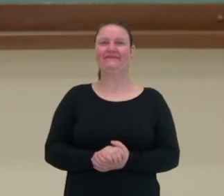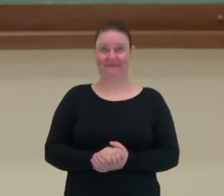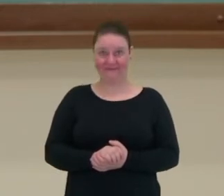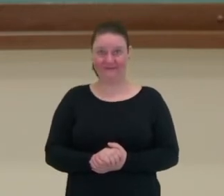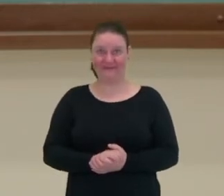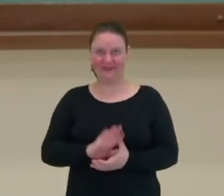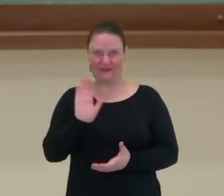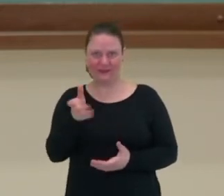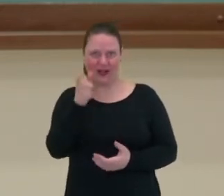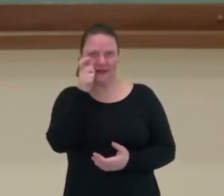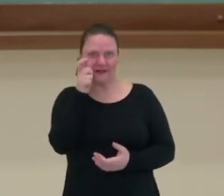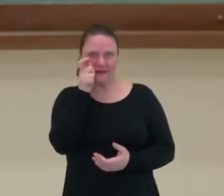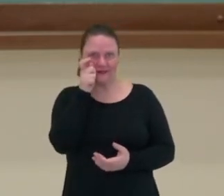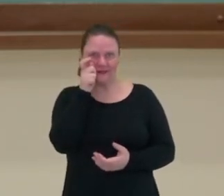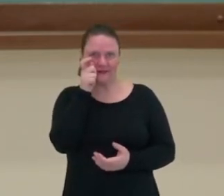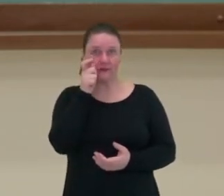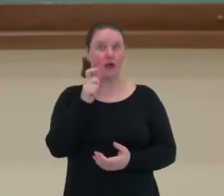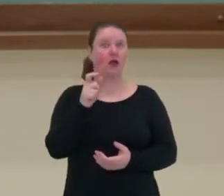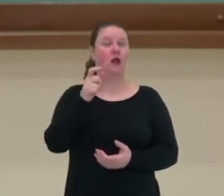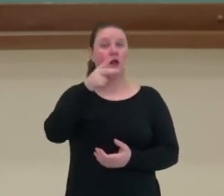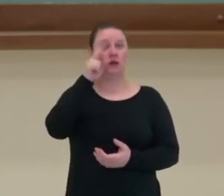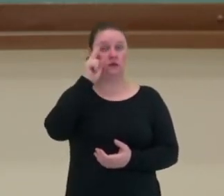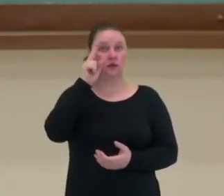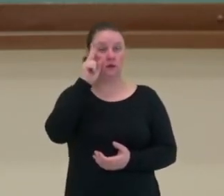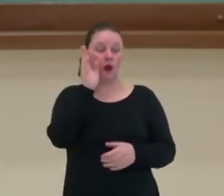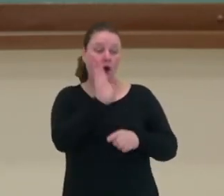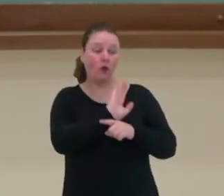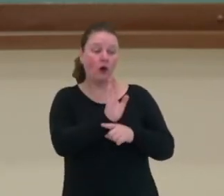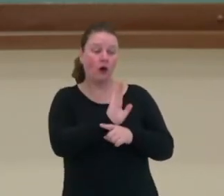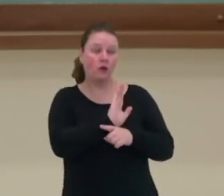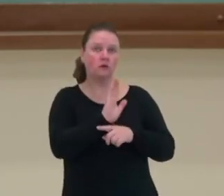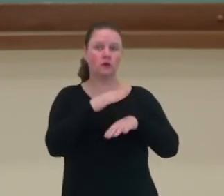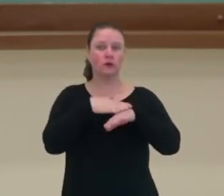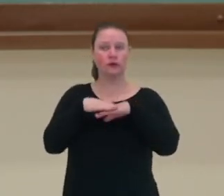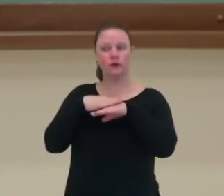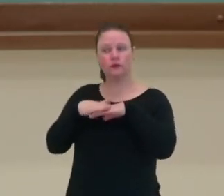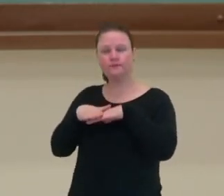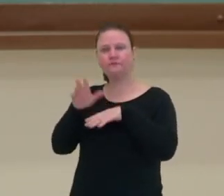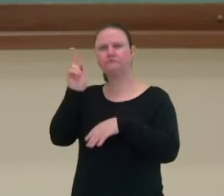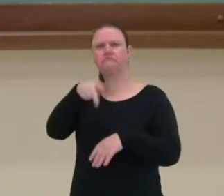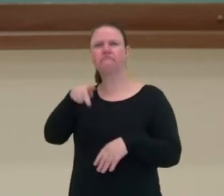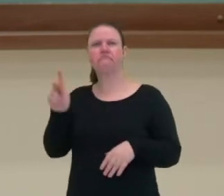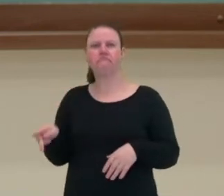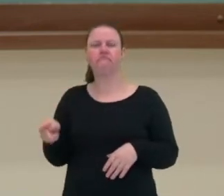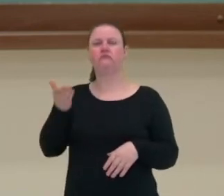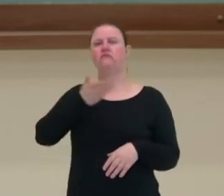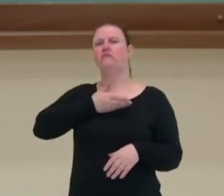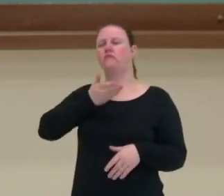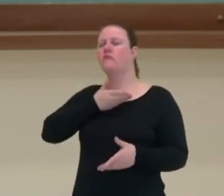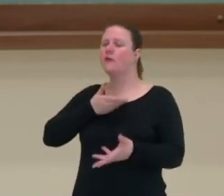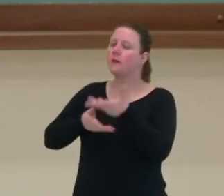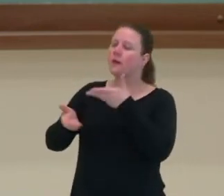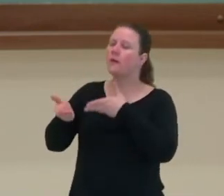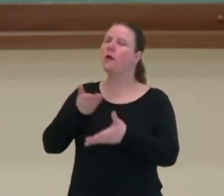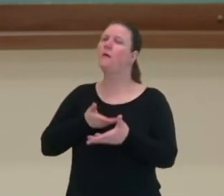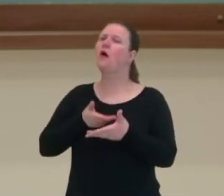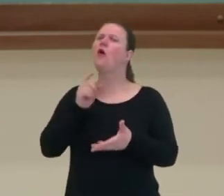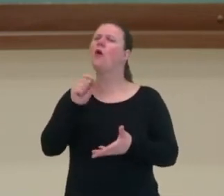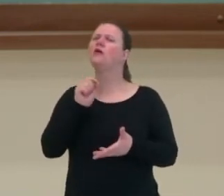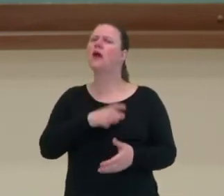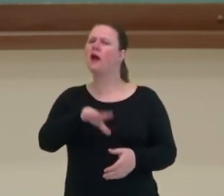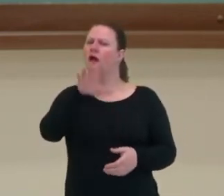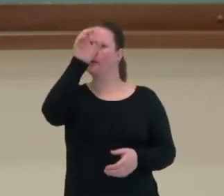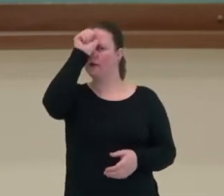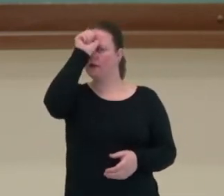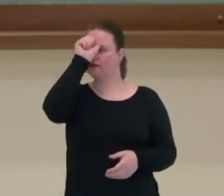Muito bem, pessoal. Não esqueça de, depois de assistir o vídeo, conversar aí com o seu professor, com os seus colegas sobre o que vocês